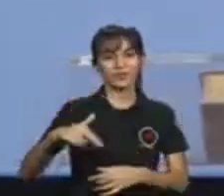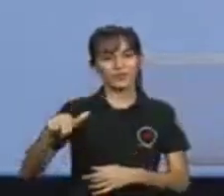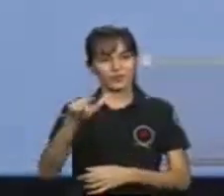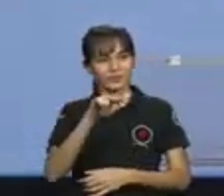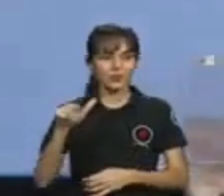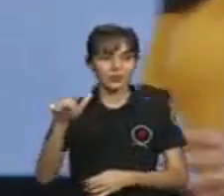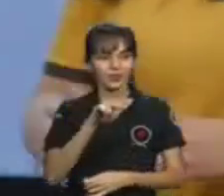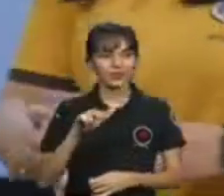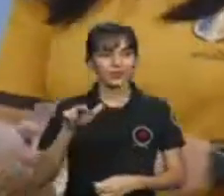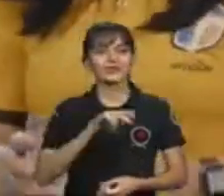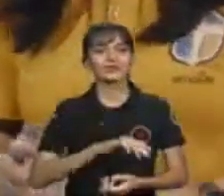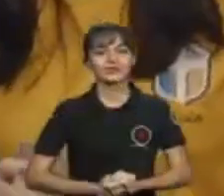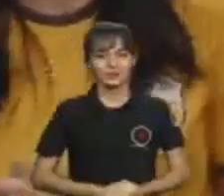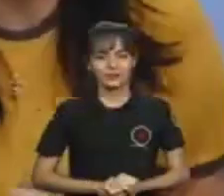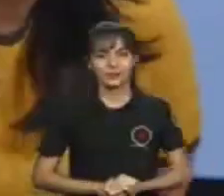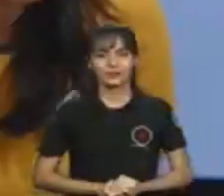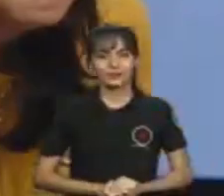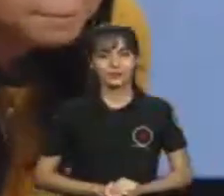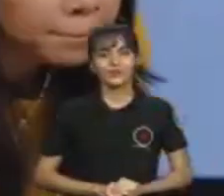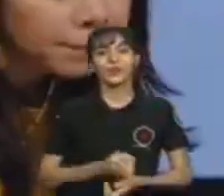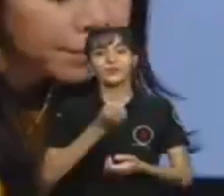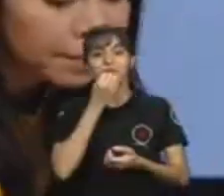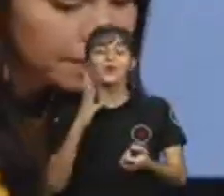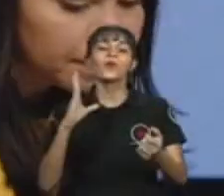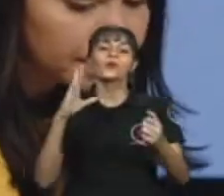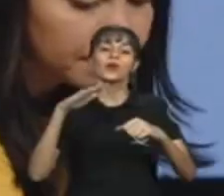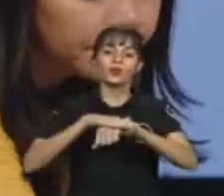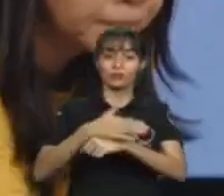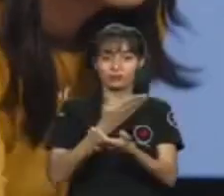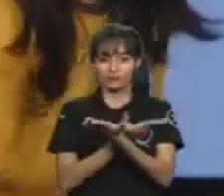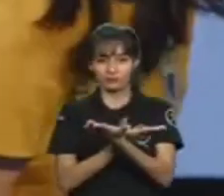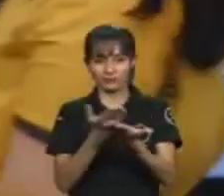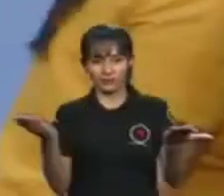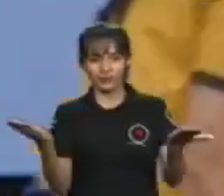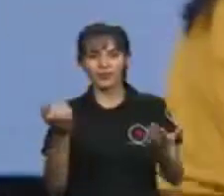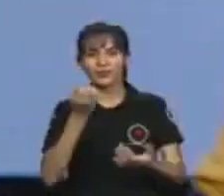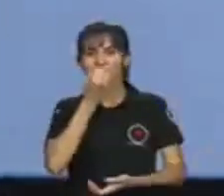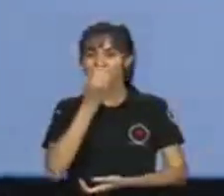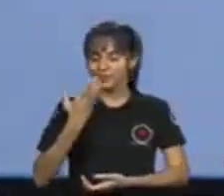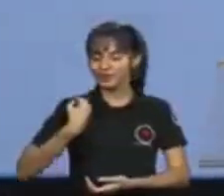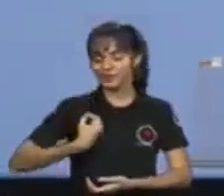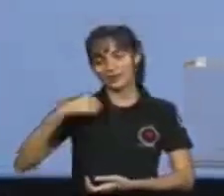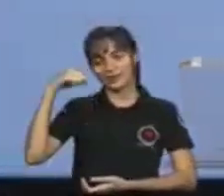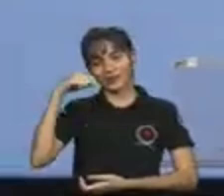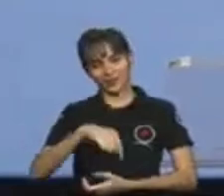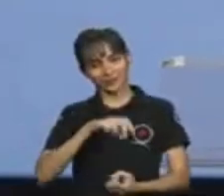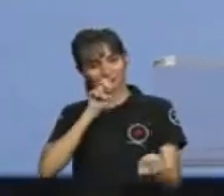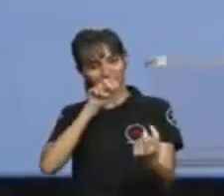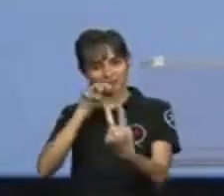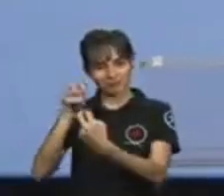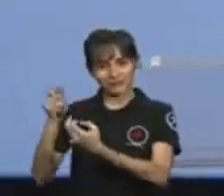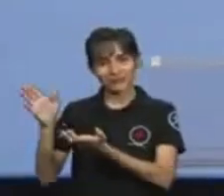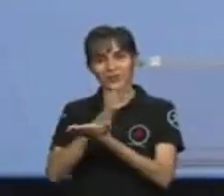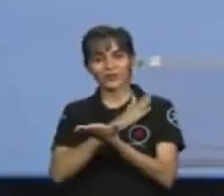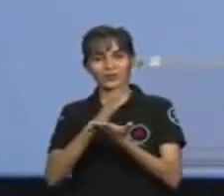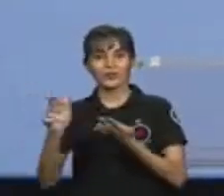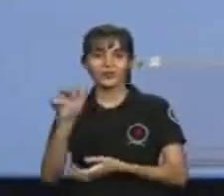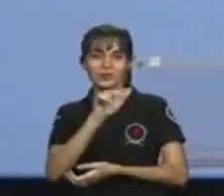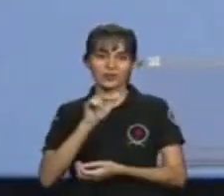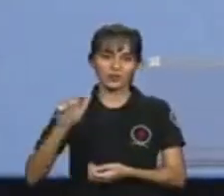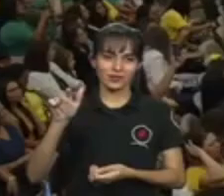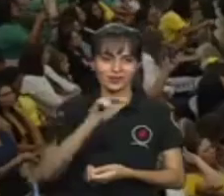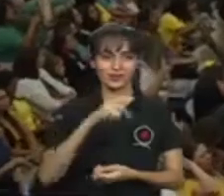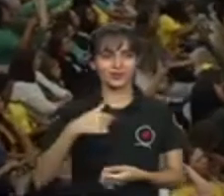do Senhor. Boa noite a todos. É tão bom chegar aqui e rever irmãos.